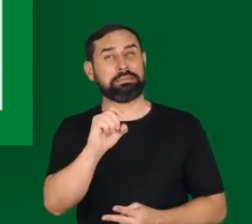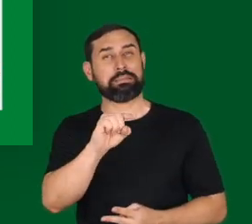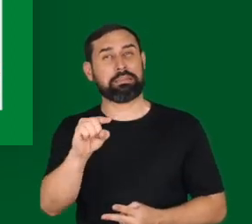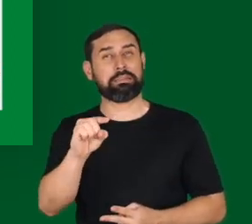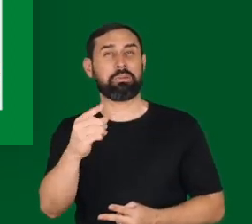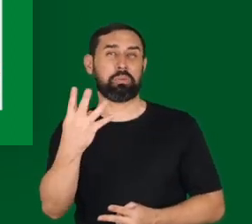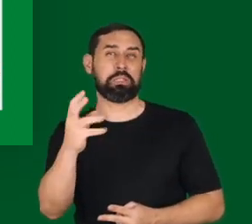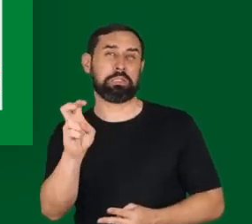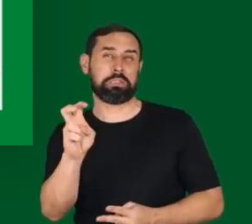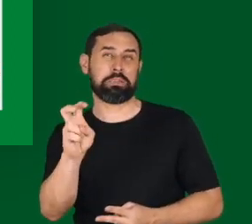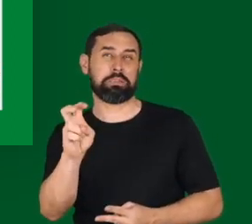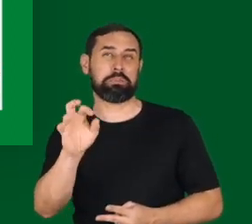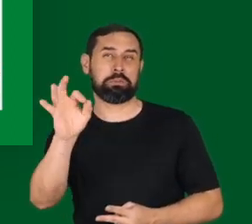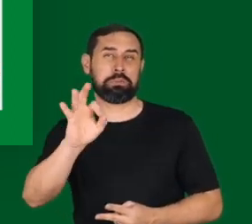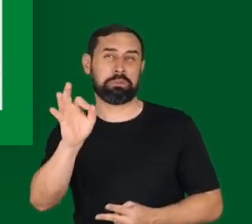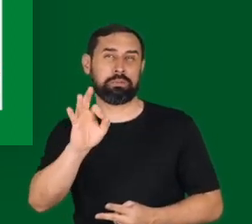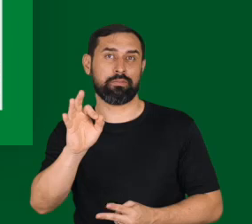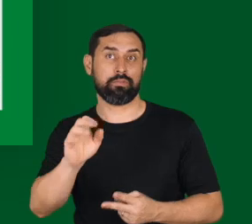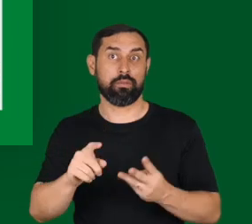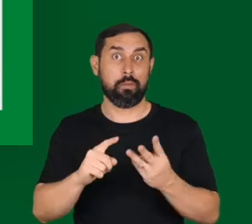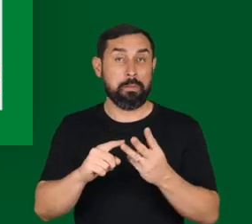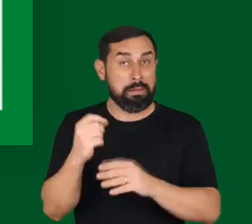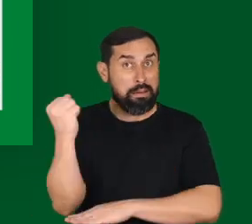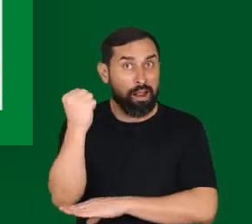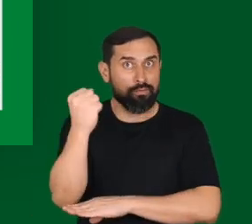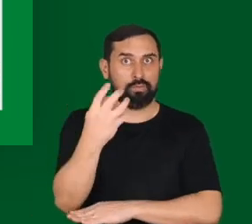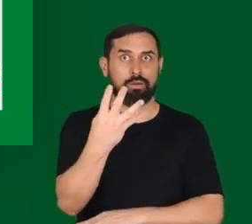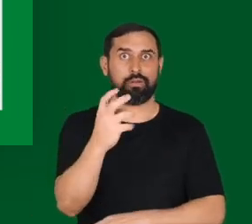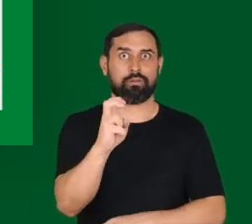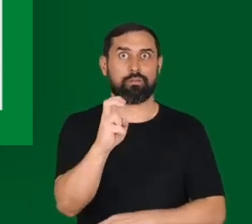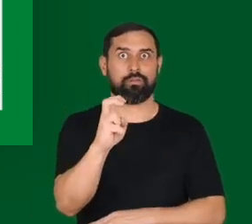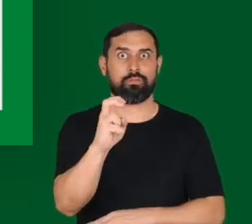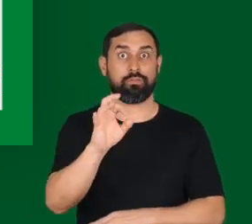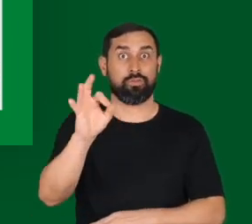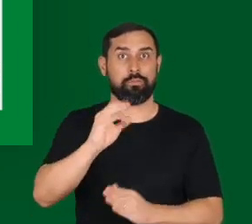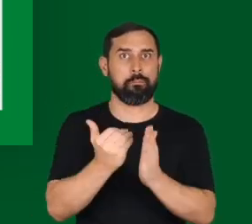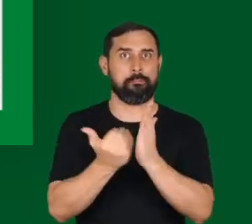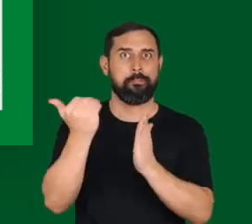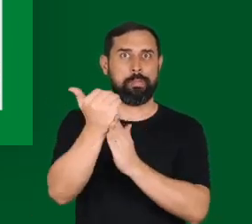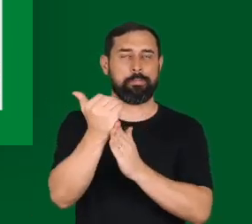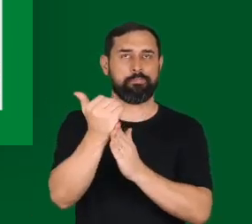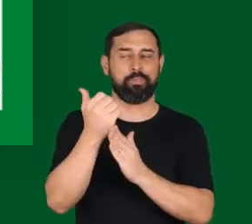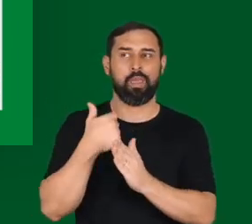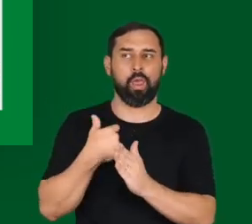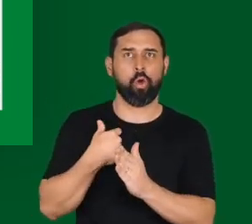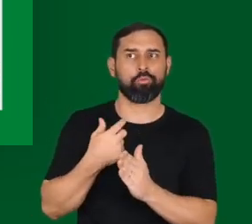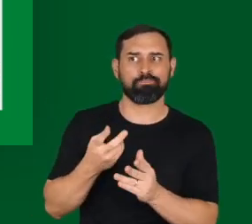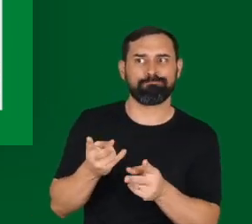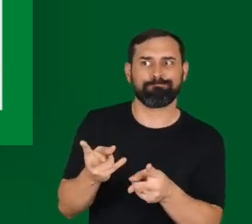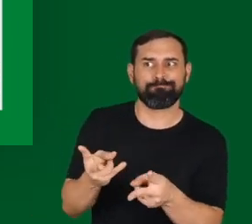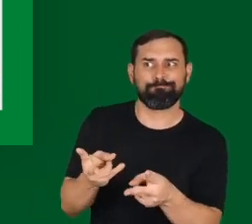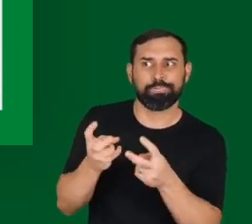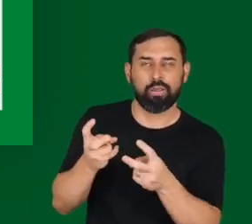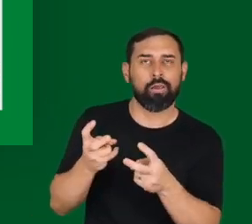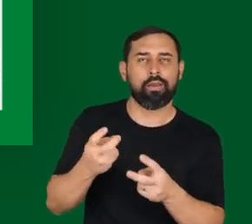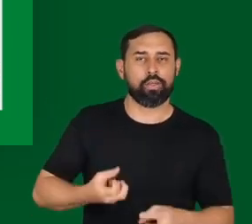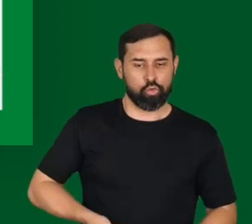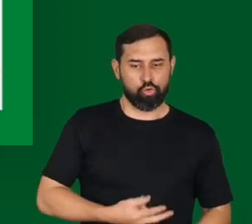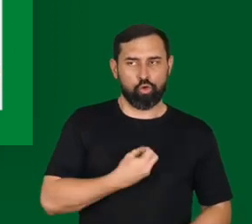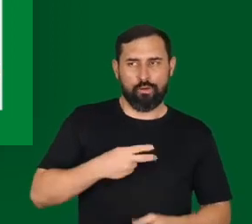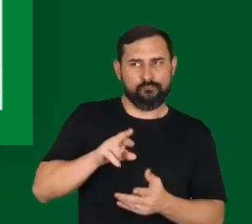35% a 45% e grave, acima de 45% de perda sanguínea. Então, quais são as alterações que a gente